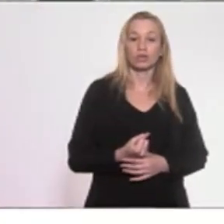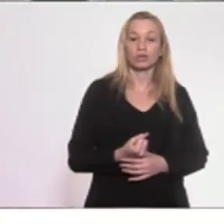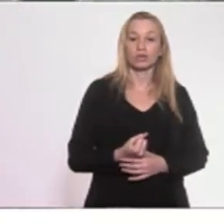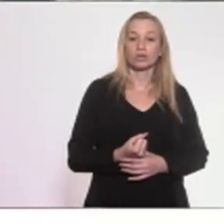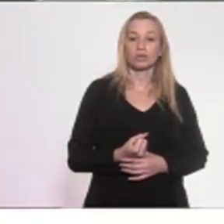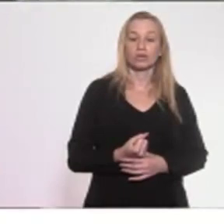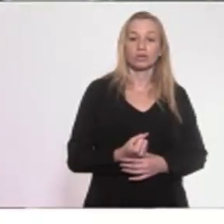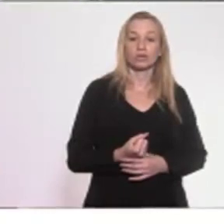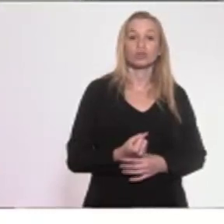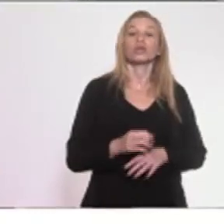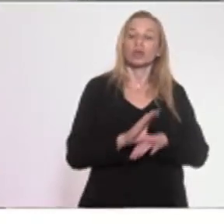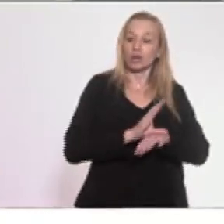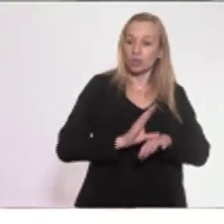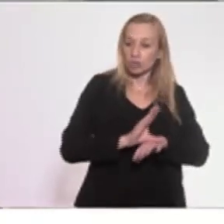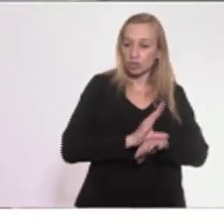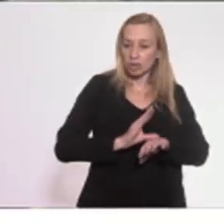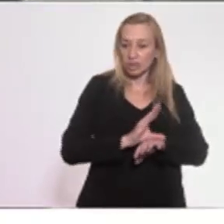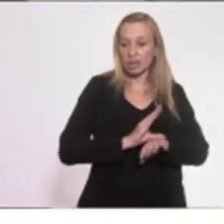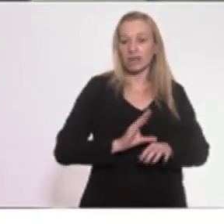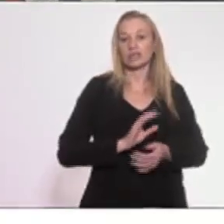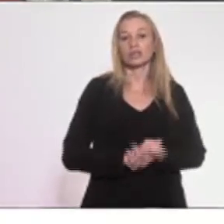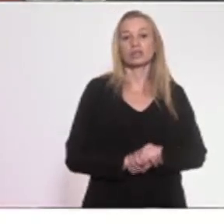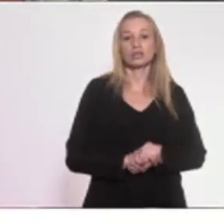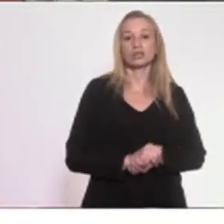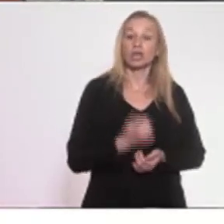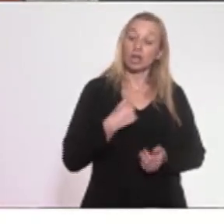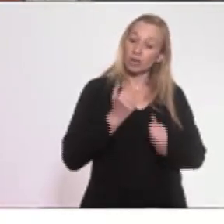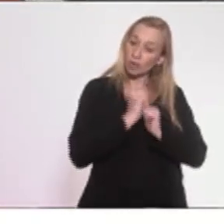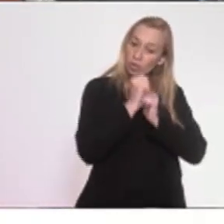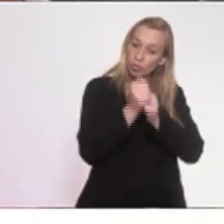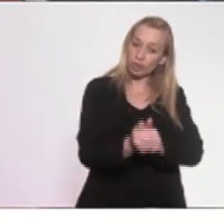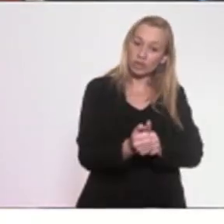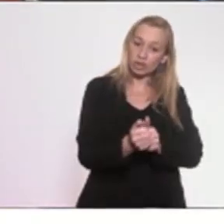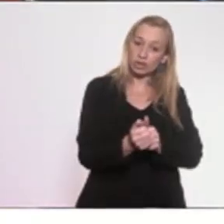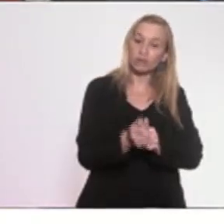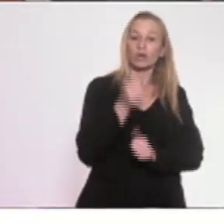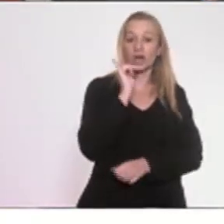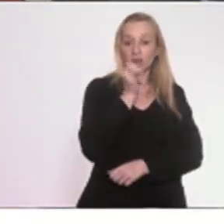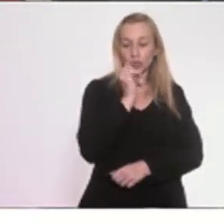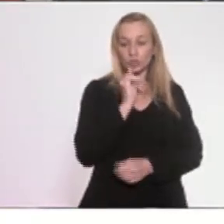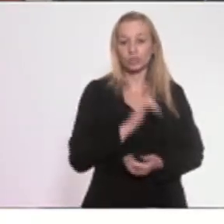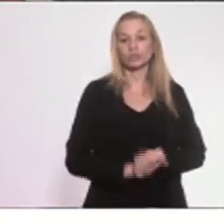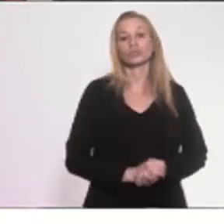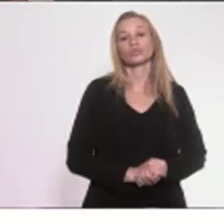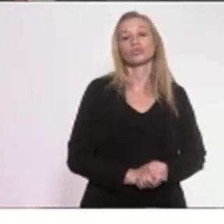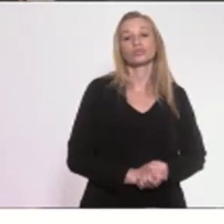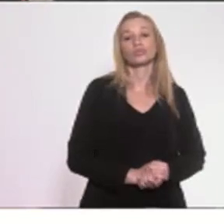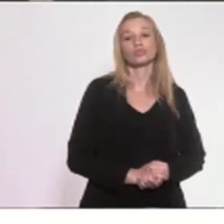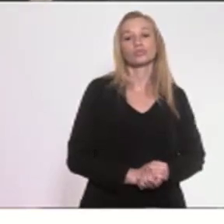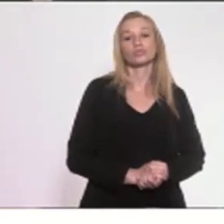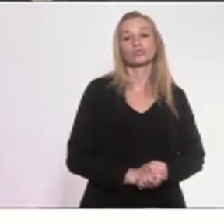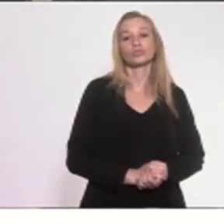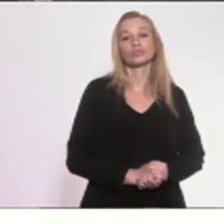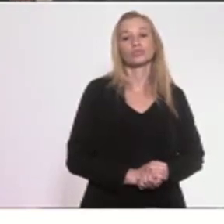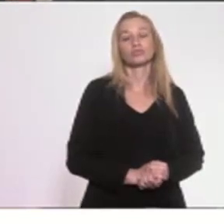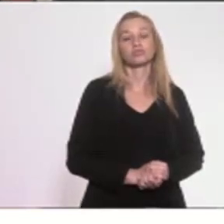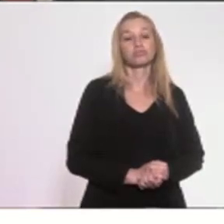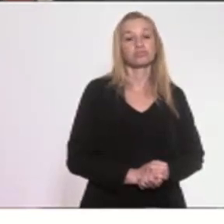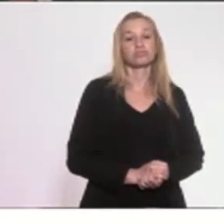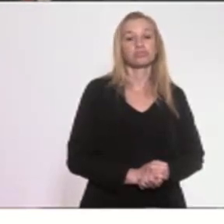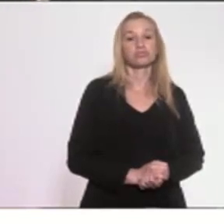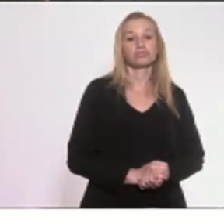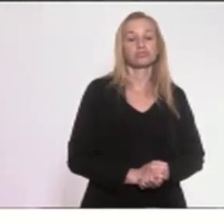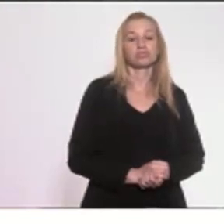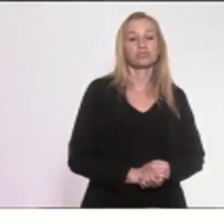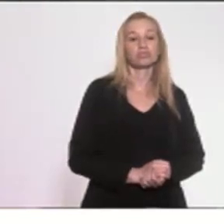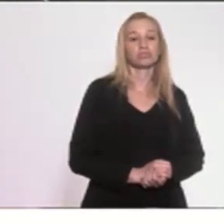pela constitucionalidade. Eu acompanhei o relator, brincando, né, porque eu não precisava acompanhar. Claro, não fez